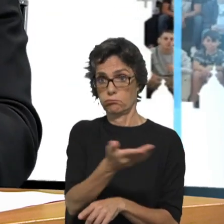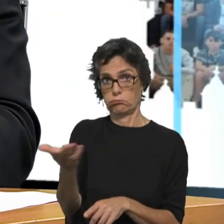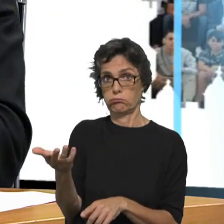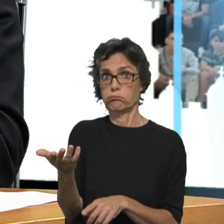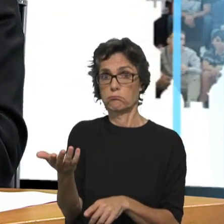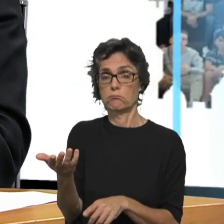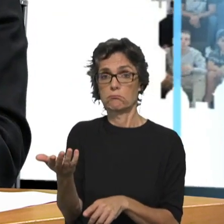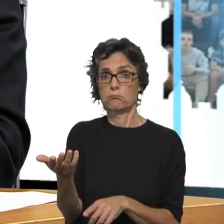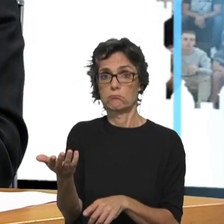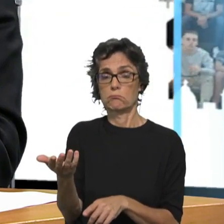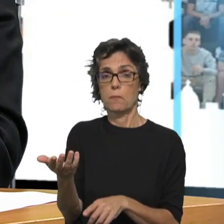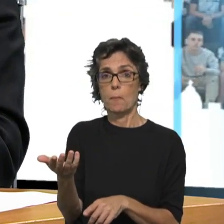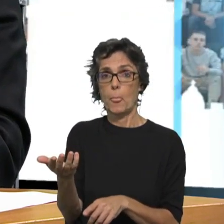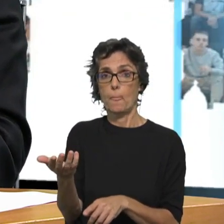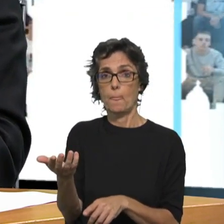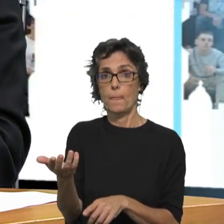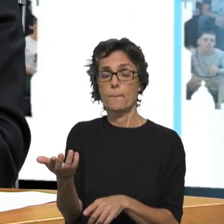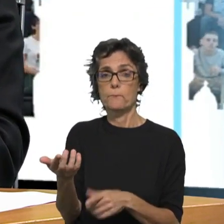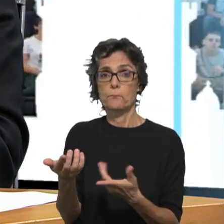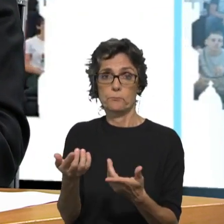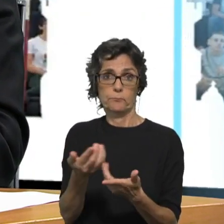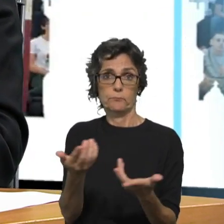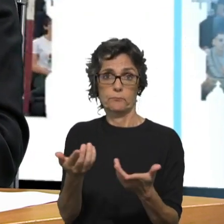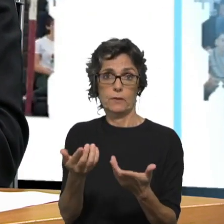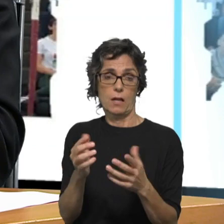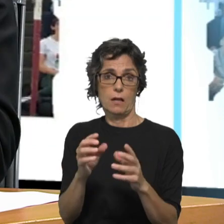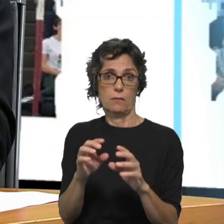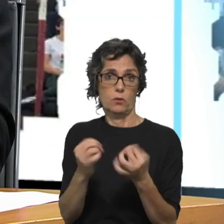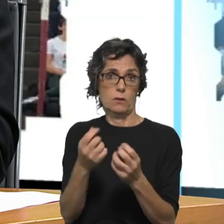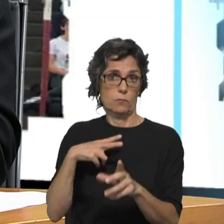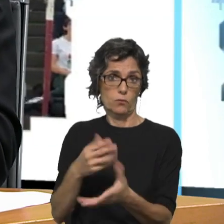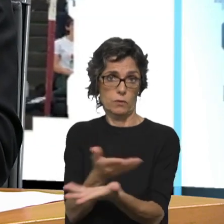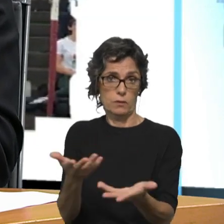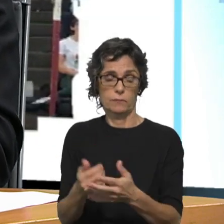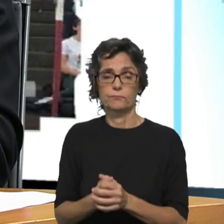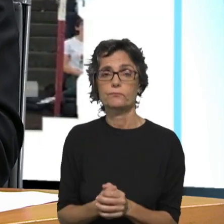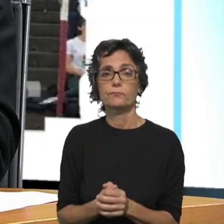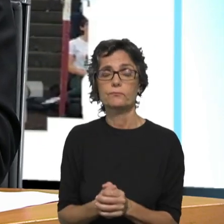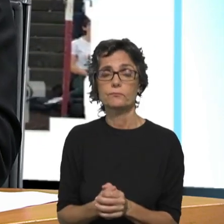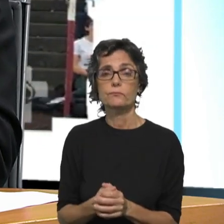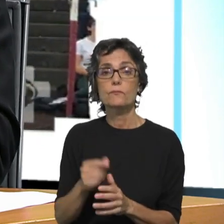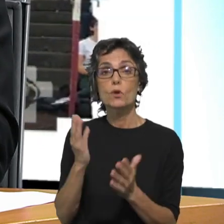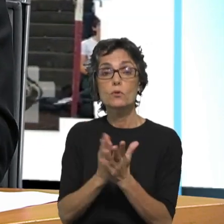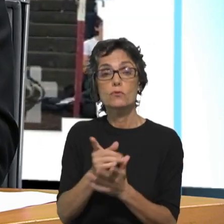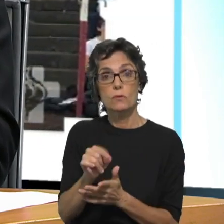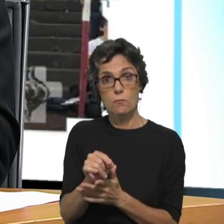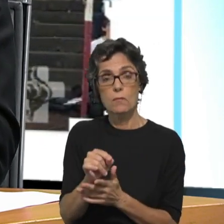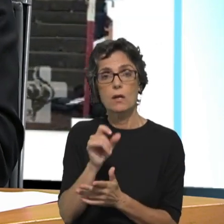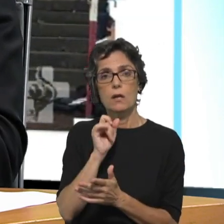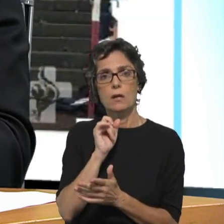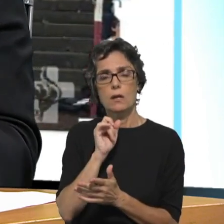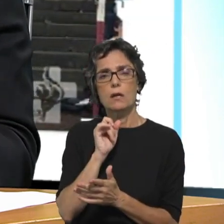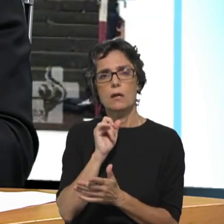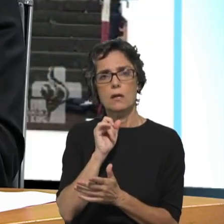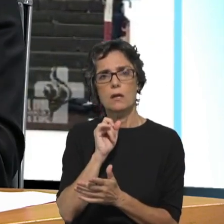dentro do que é a representação na população portuguesa. É um estudo que é uma amostra de conveniência, no sentido em que